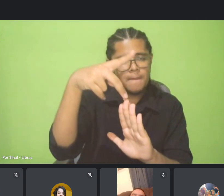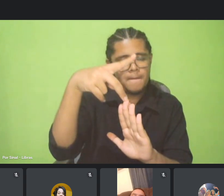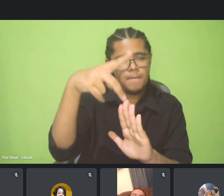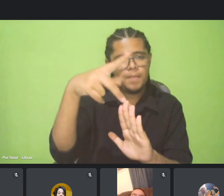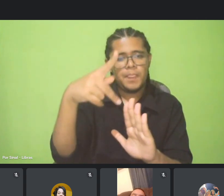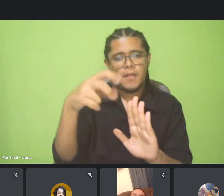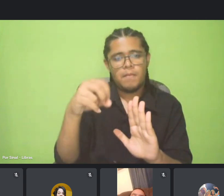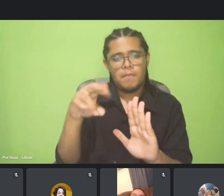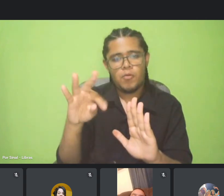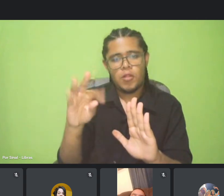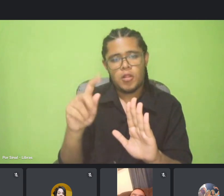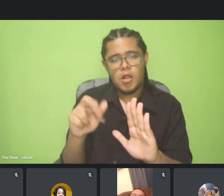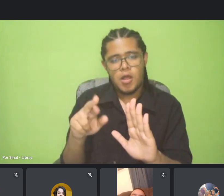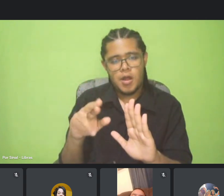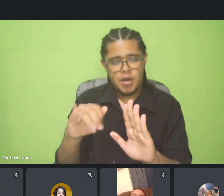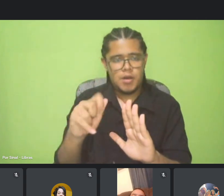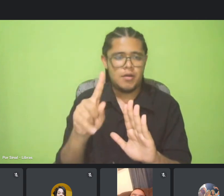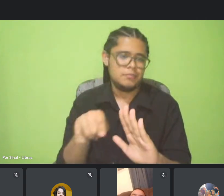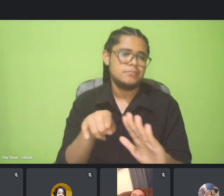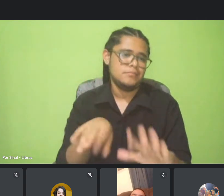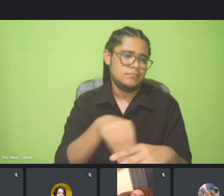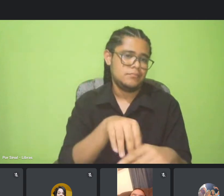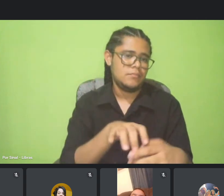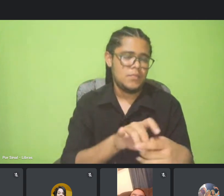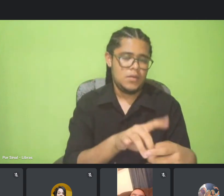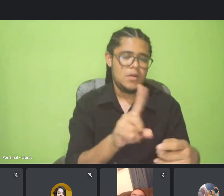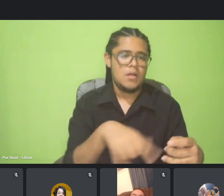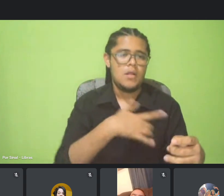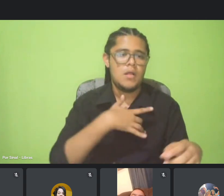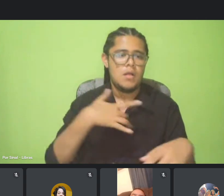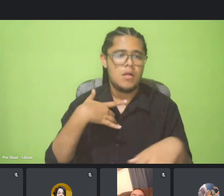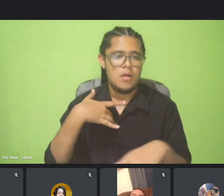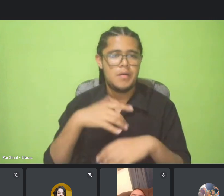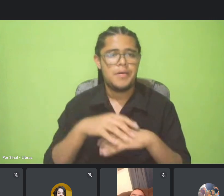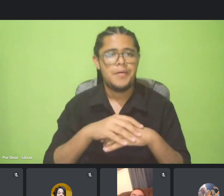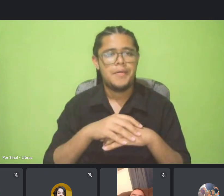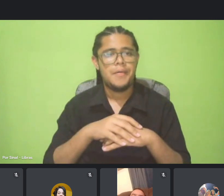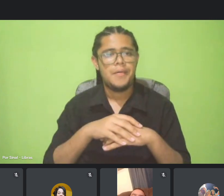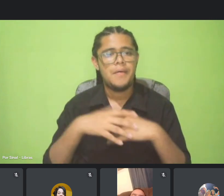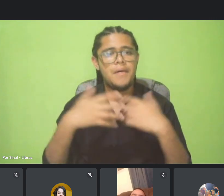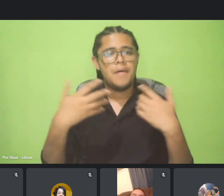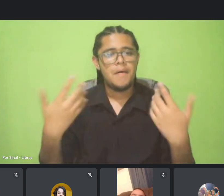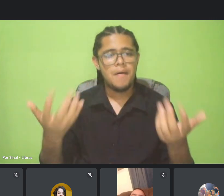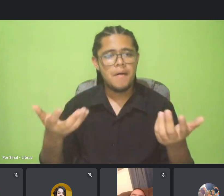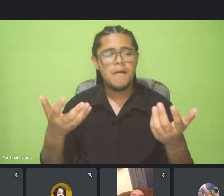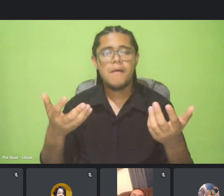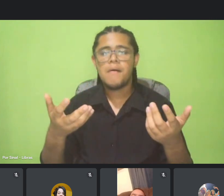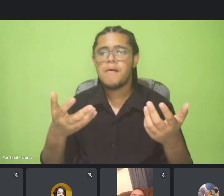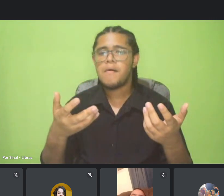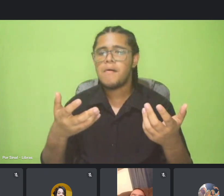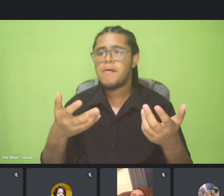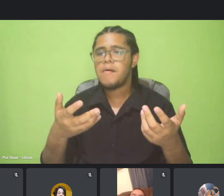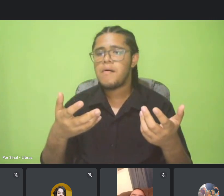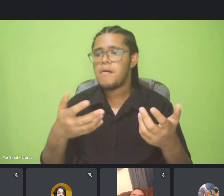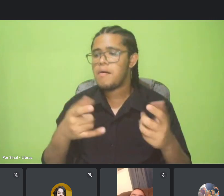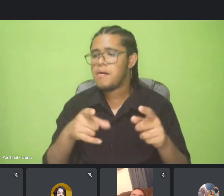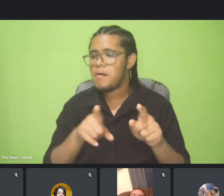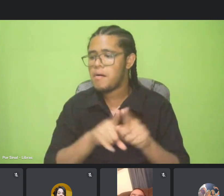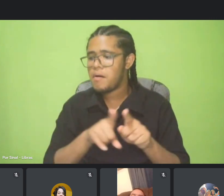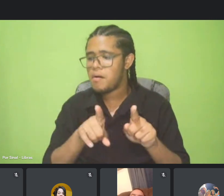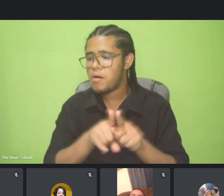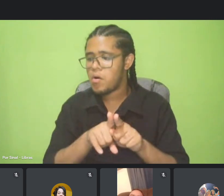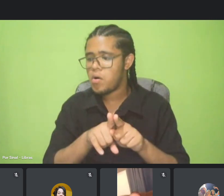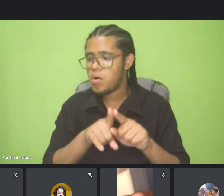território, então, geralmente no SUS, as pessoas estão atendidas para o território, e como a própria rua não tem